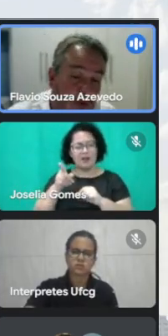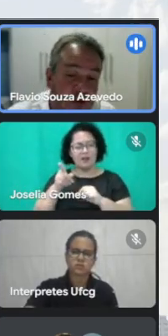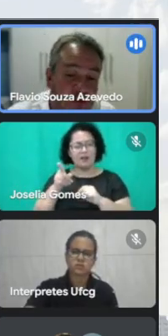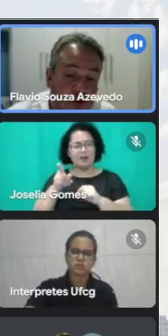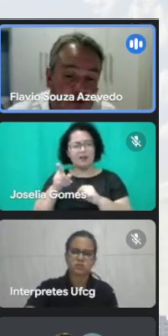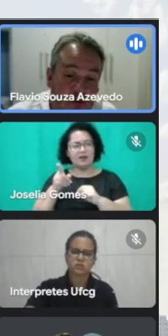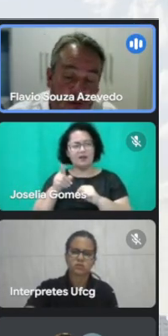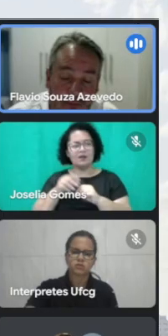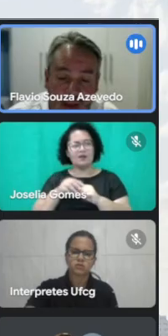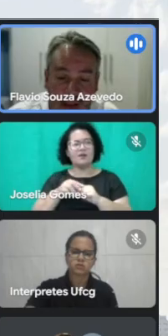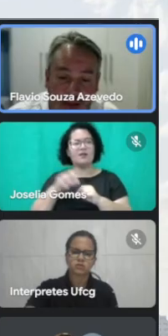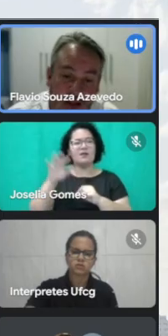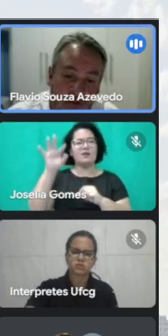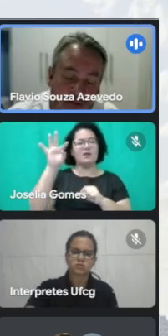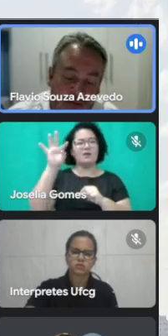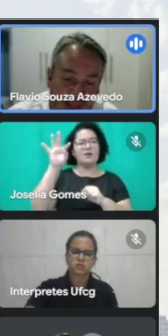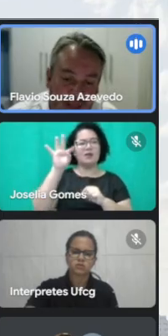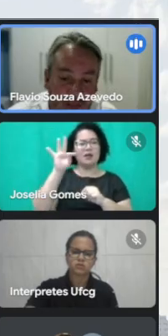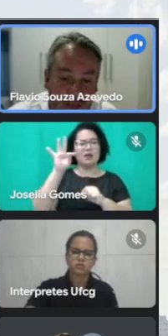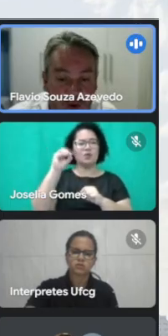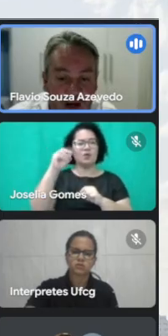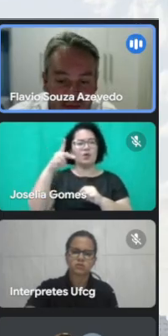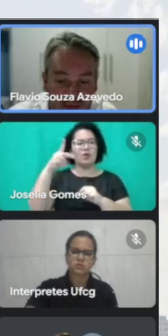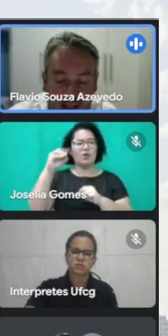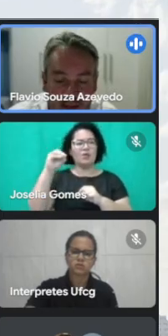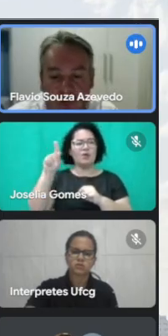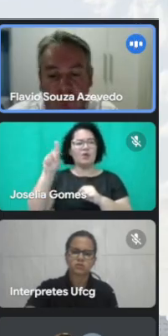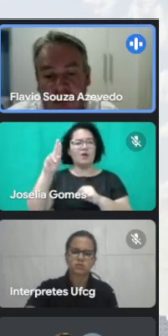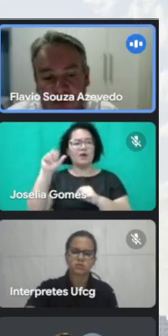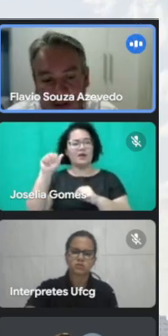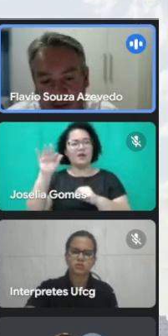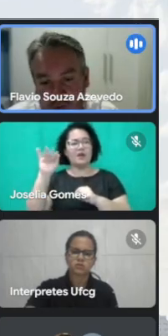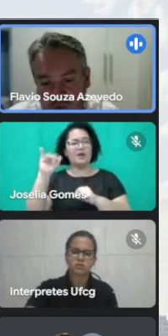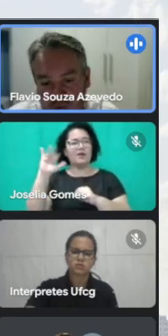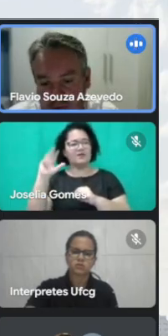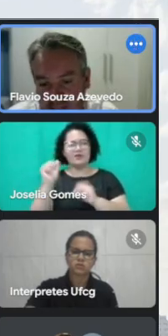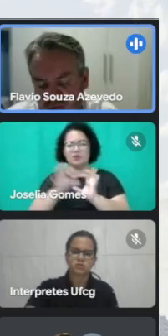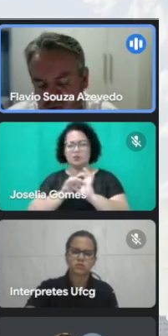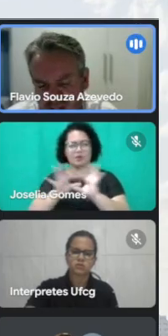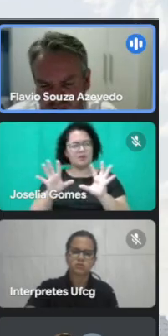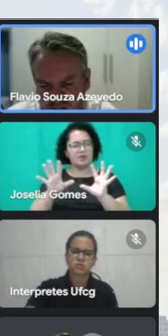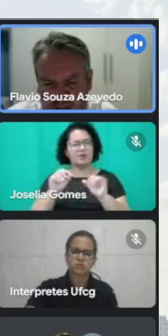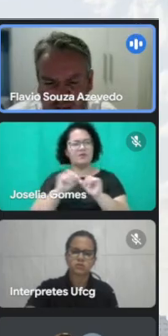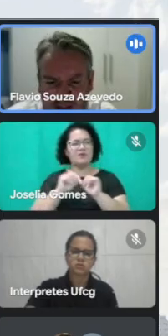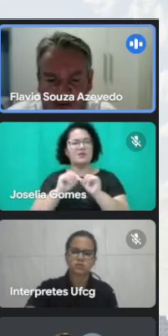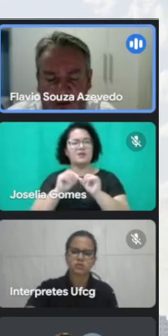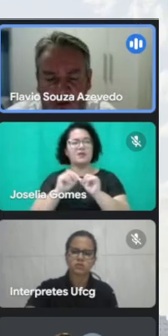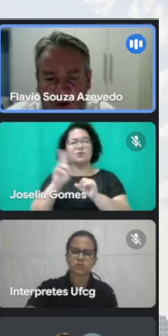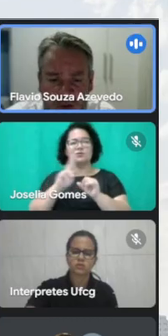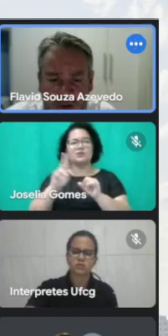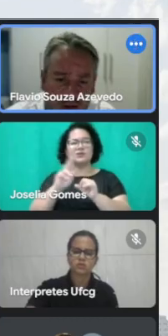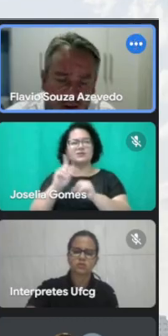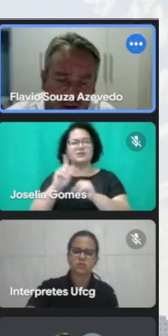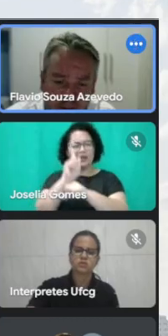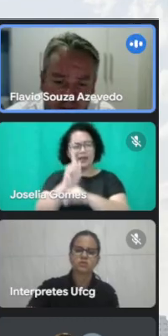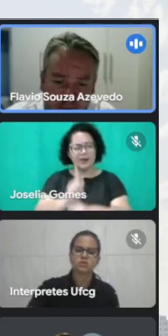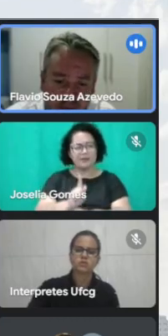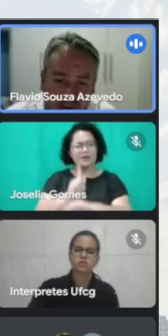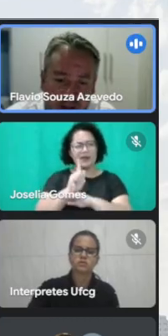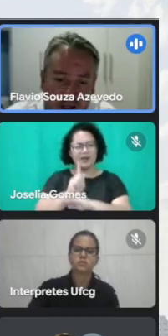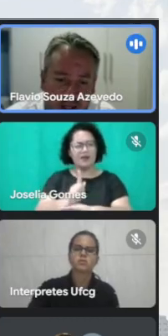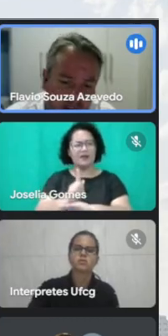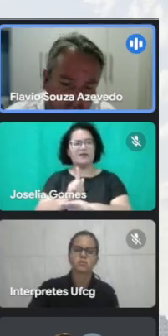a topografia não permitia que fizesse por gravidade. Então, já tinha uma espécie de reservatório,